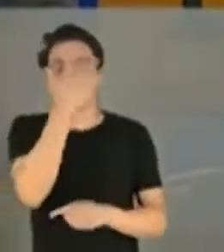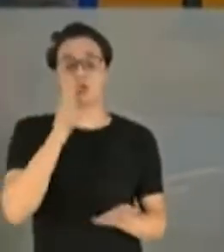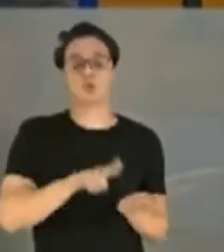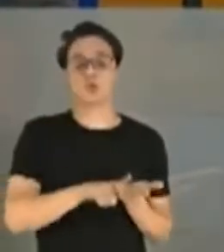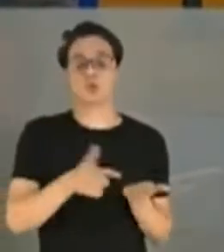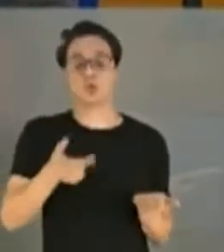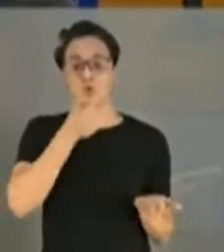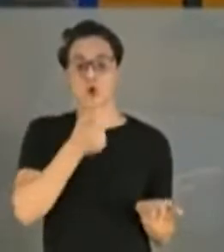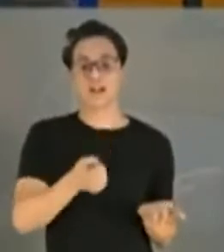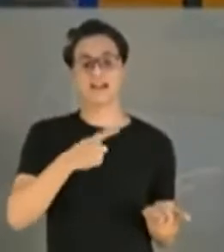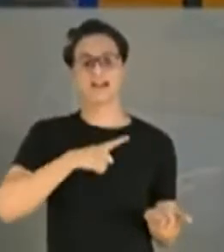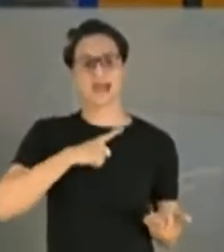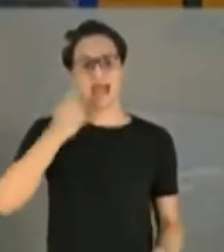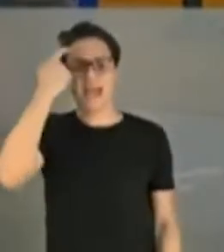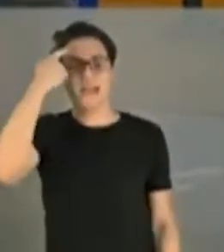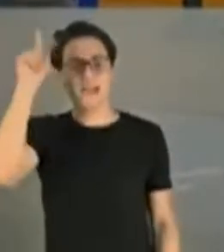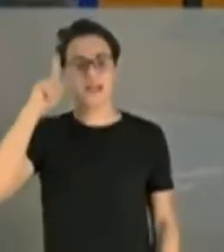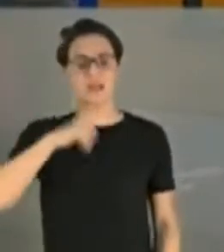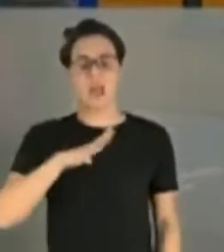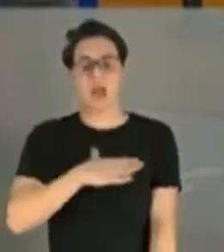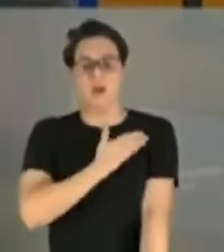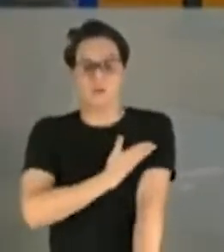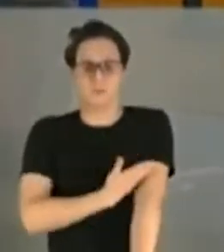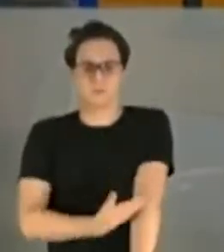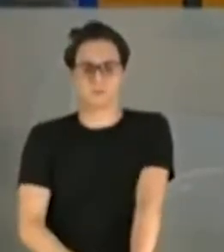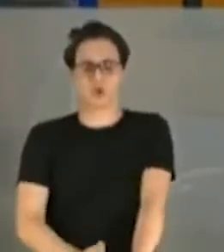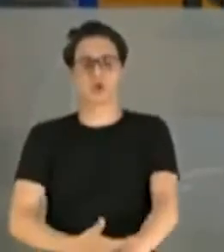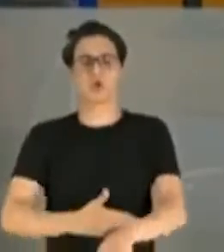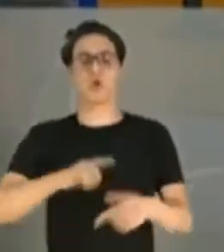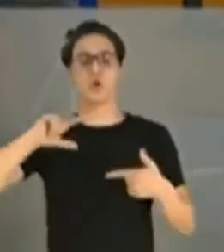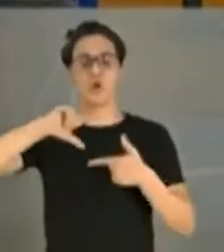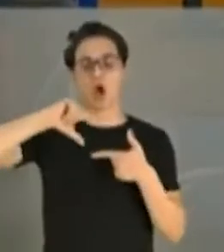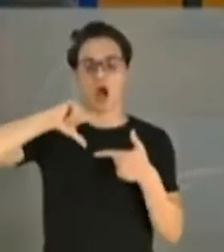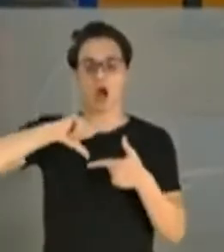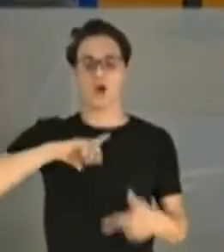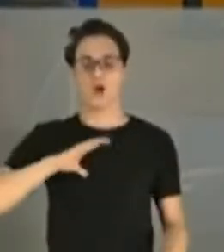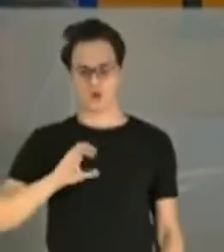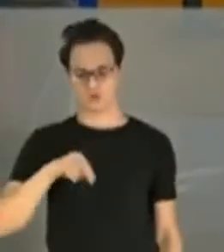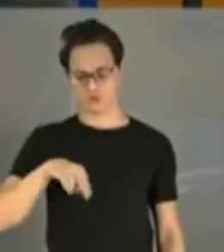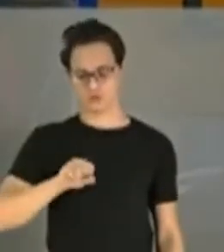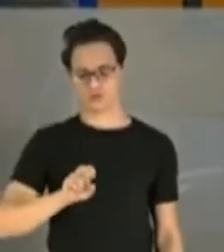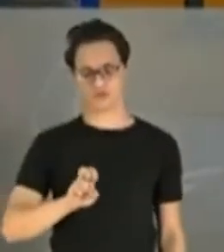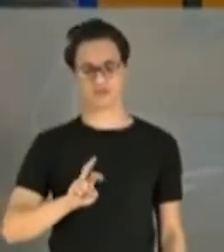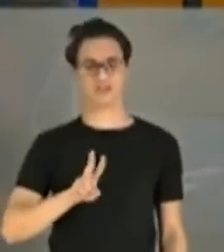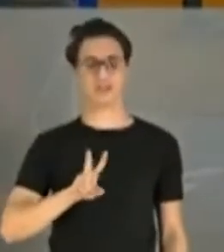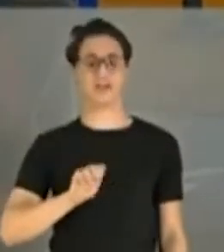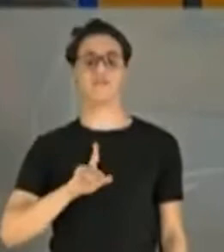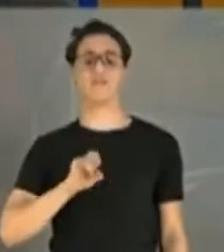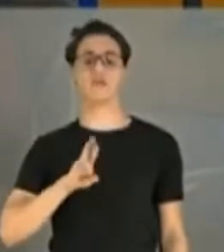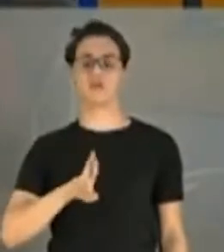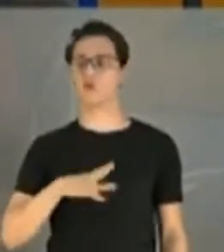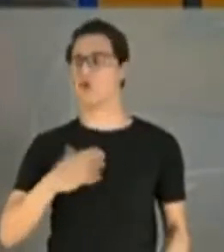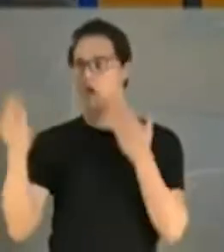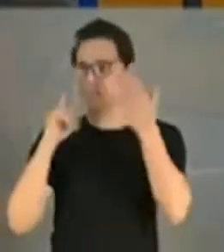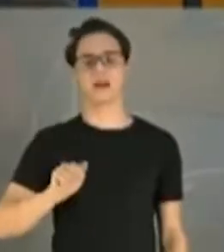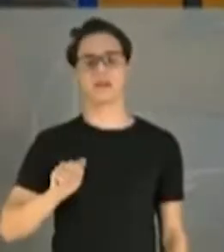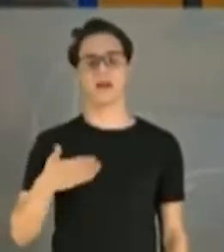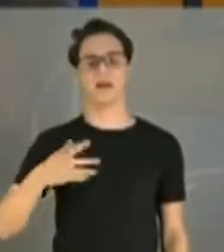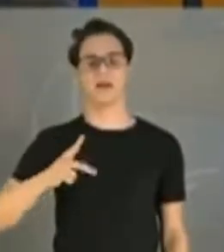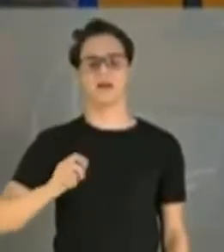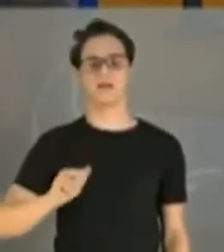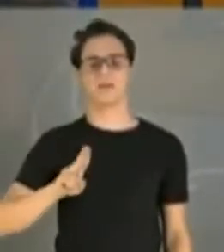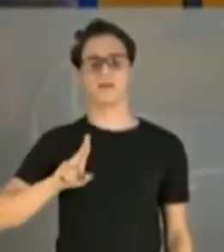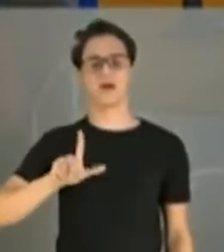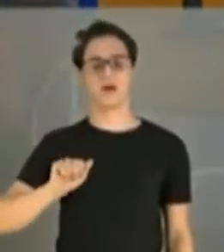ideias conservadoras, que fazem um trabalho independente, como Alexandre Garcia, como Ana Paula Henkel,